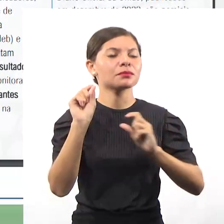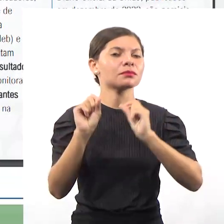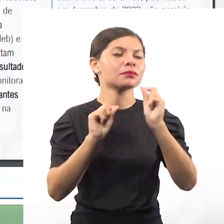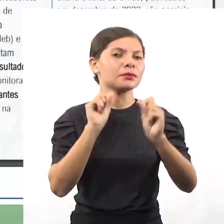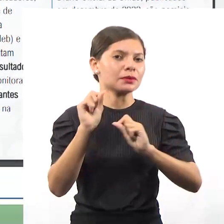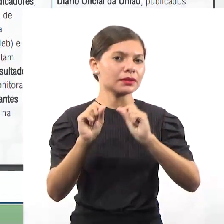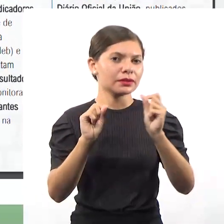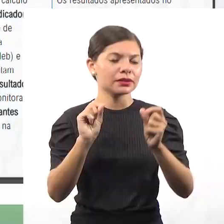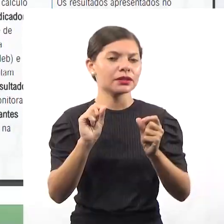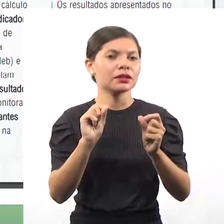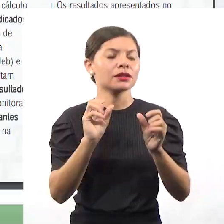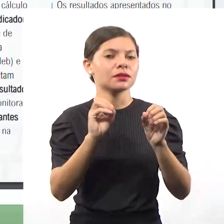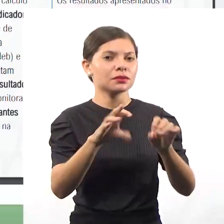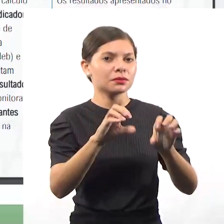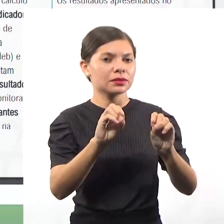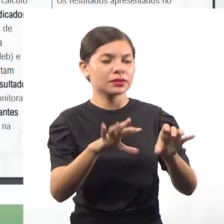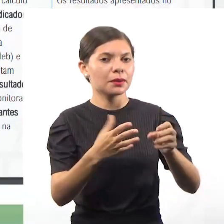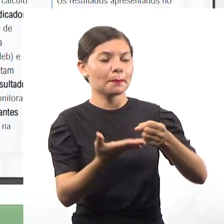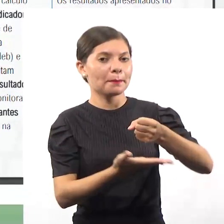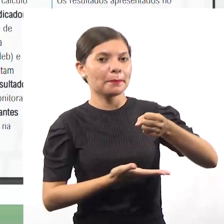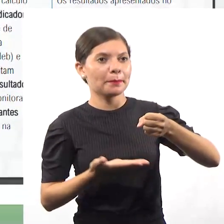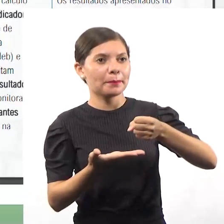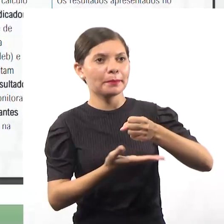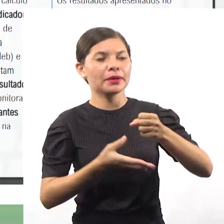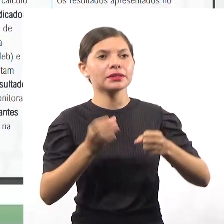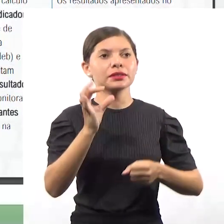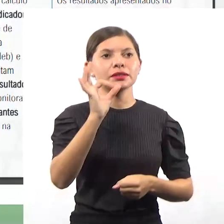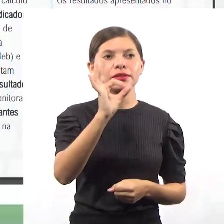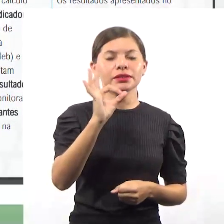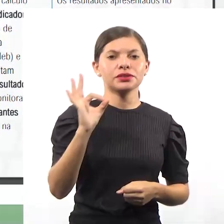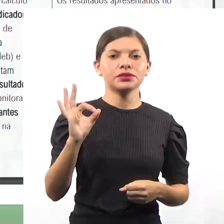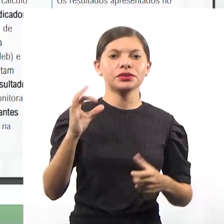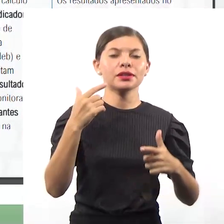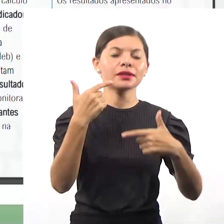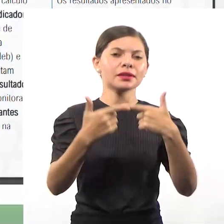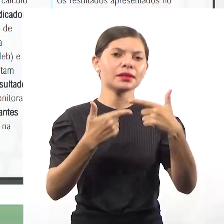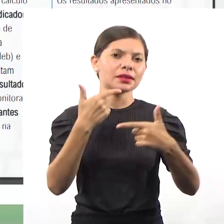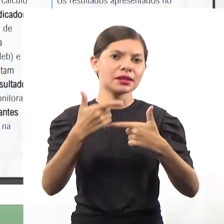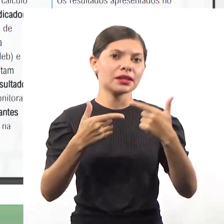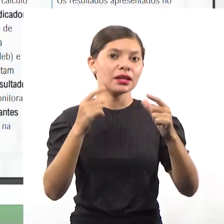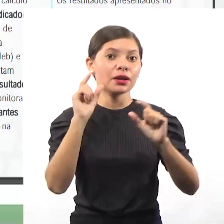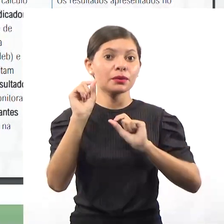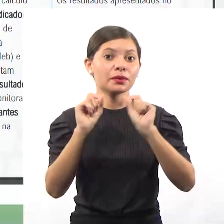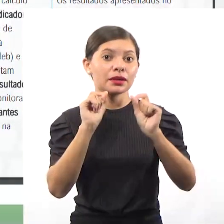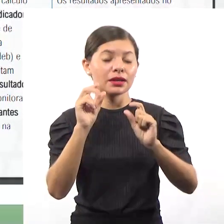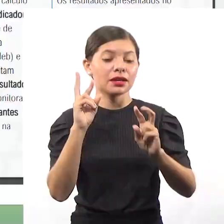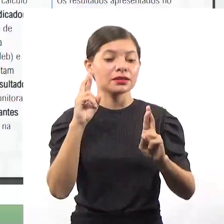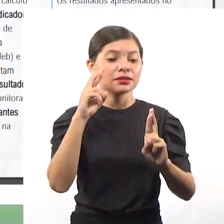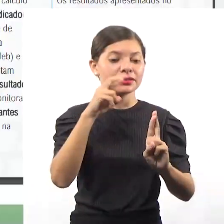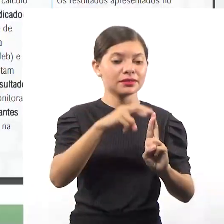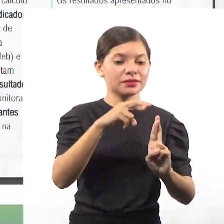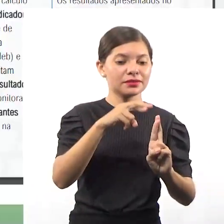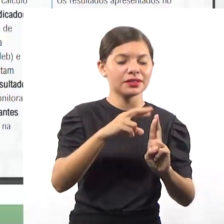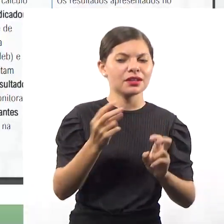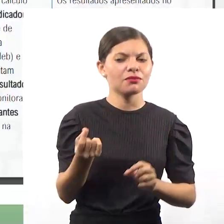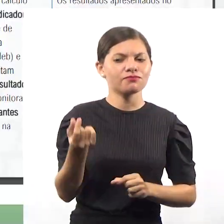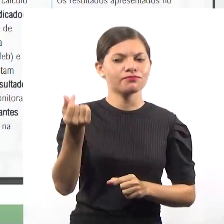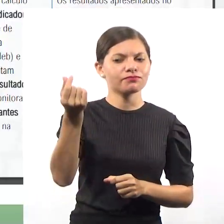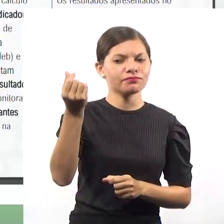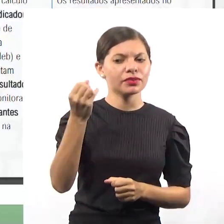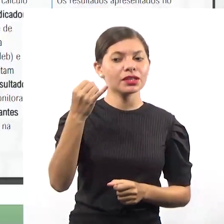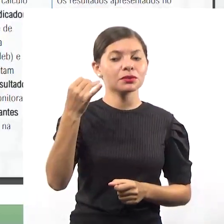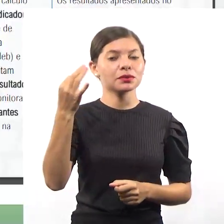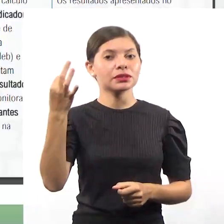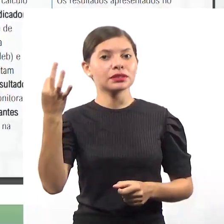básica. Então, o censo escolar da educação básica, né, feita estatística, e vai trabalhar todas as referências com relação ao